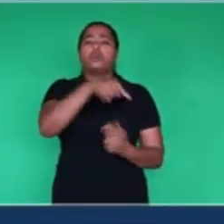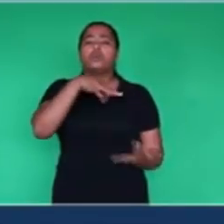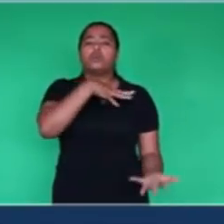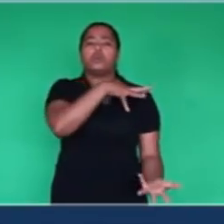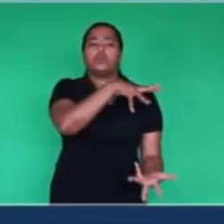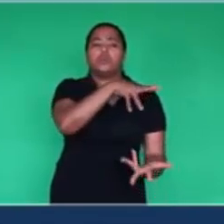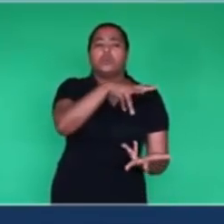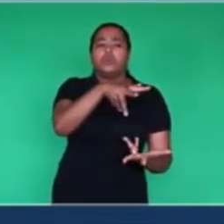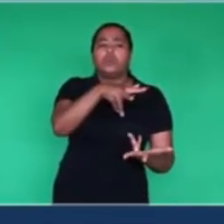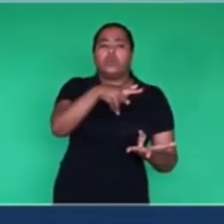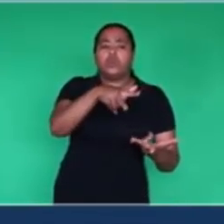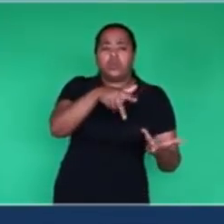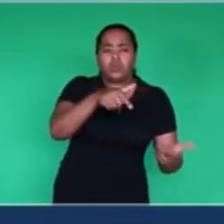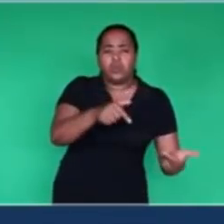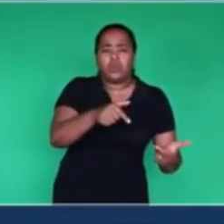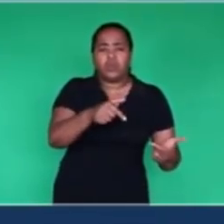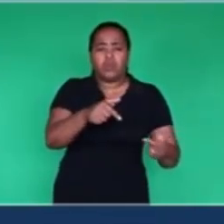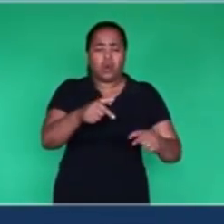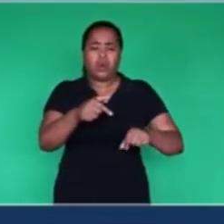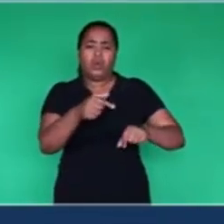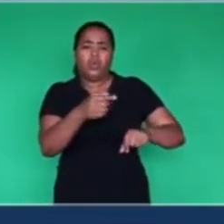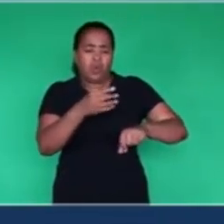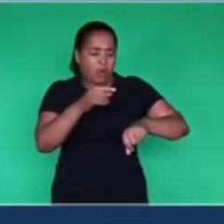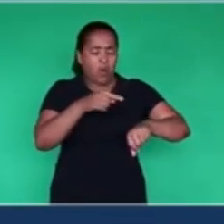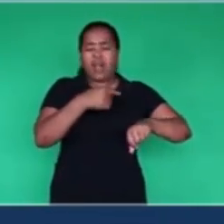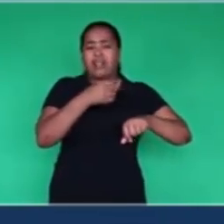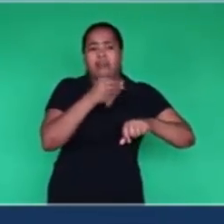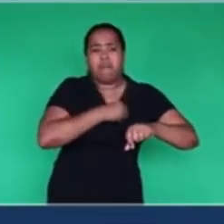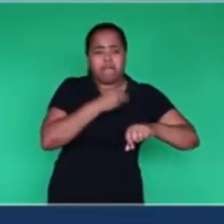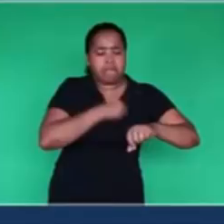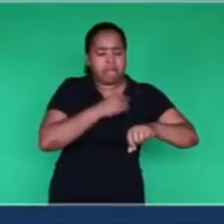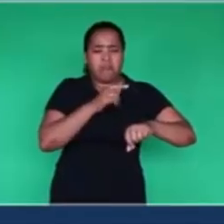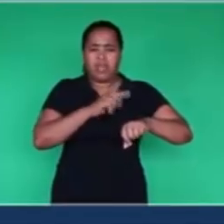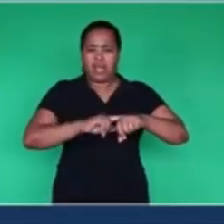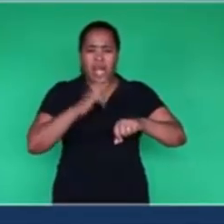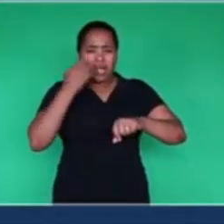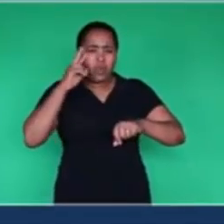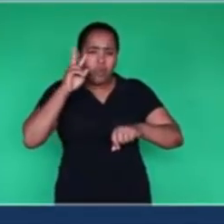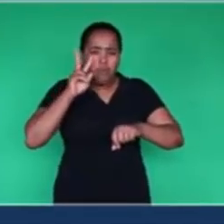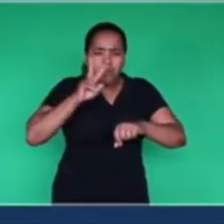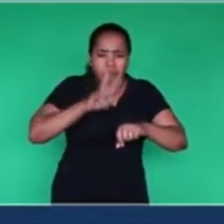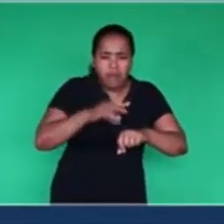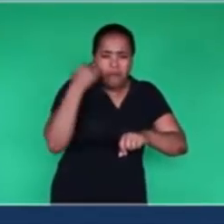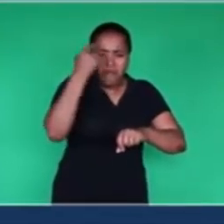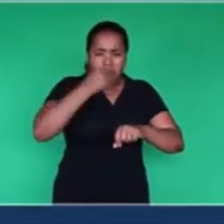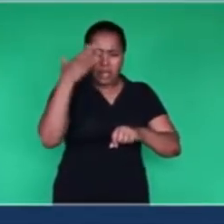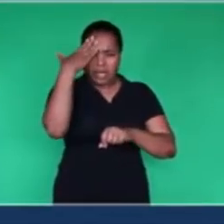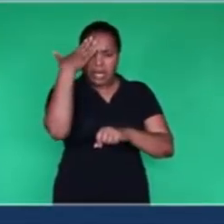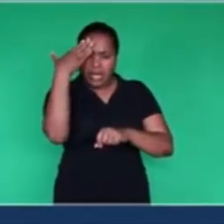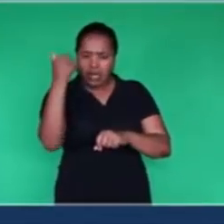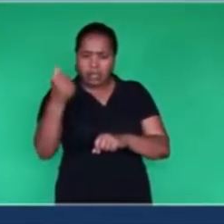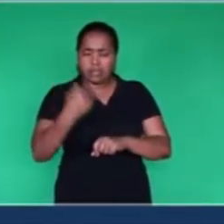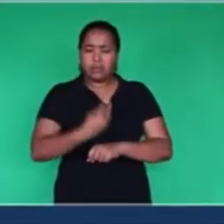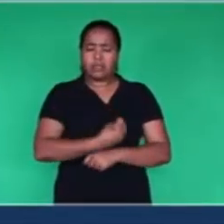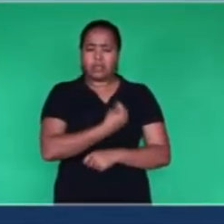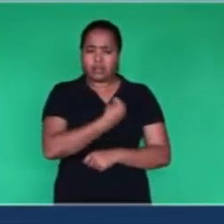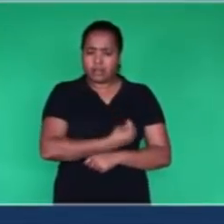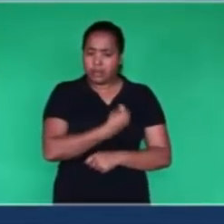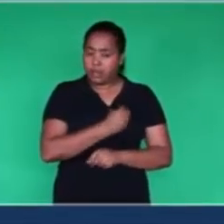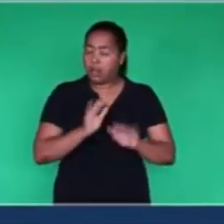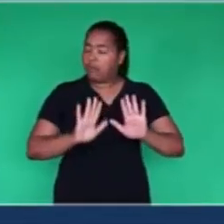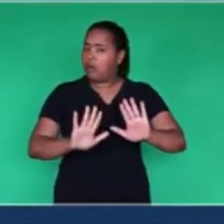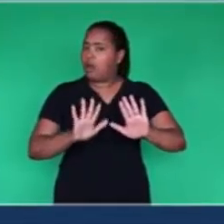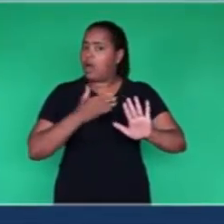a concupiscência da carne, concupiscência. A concupiscência dos olhos, e a sabedoria da vida. Não, sabedoria